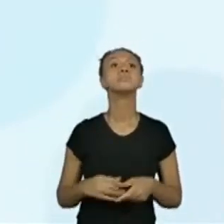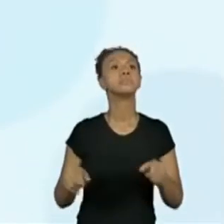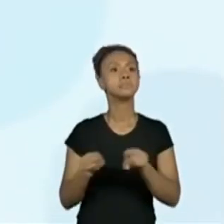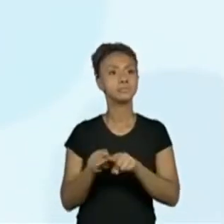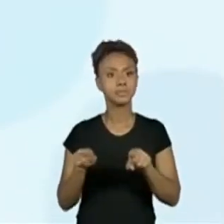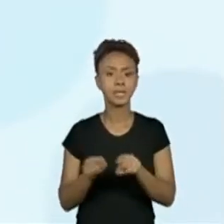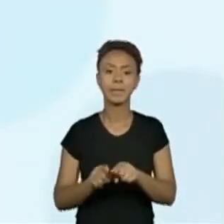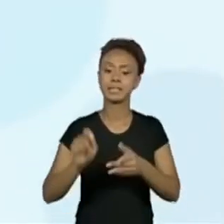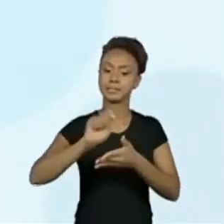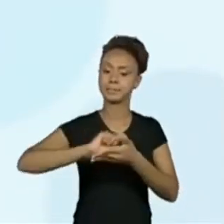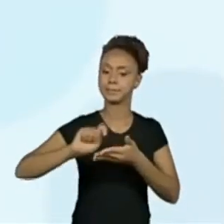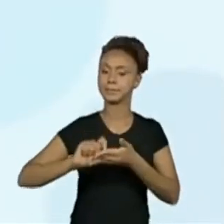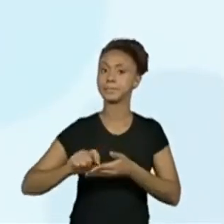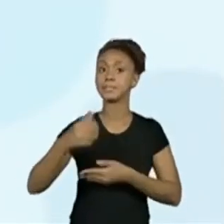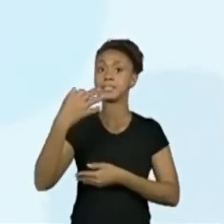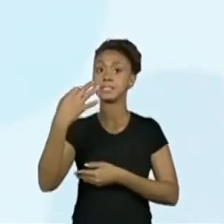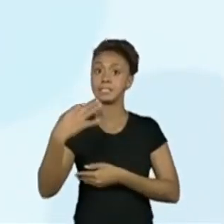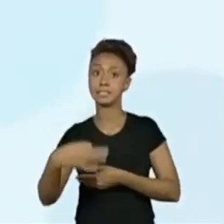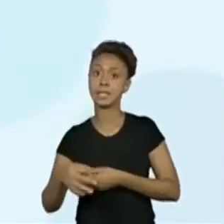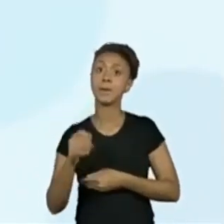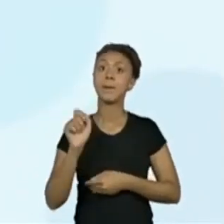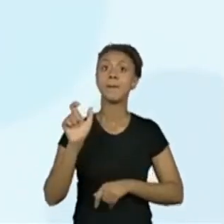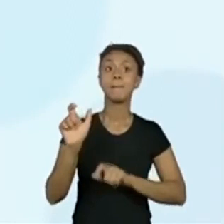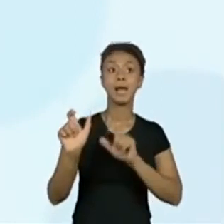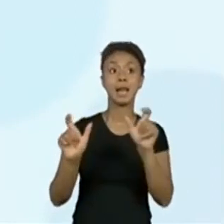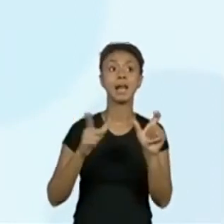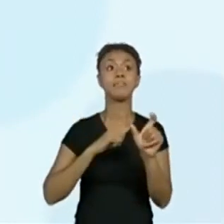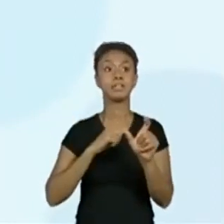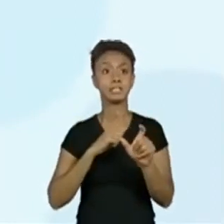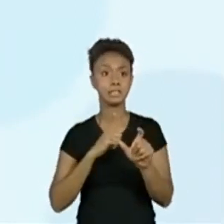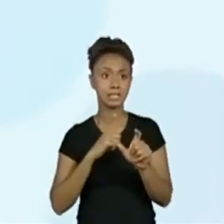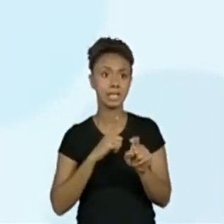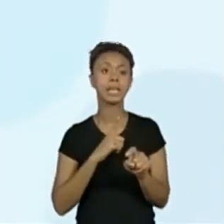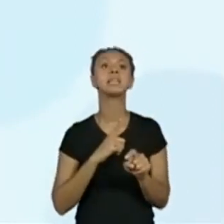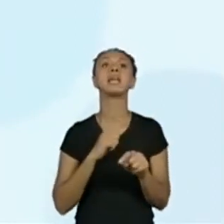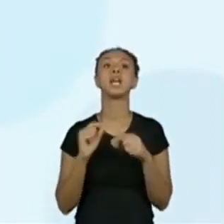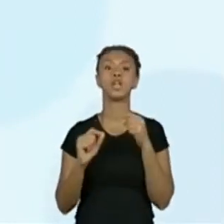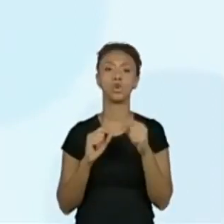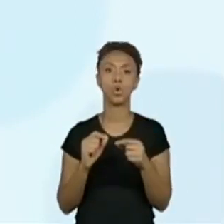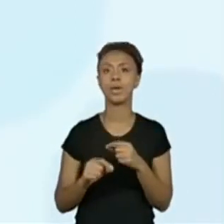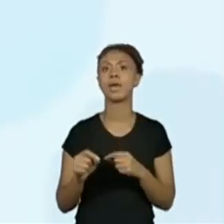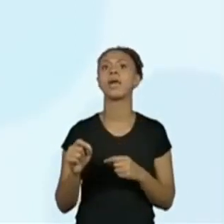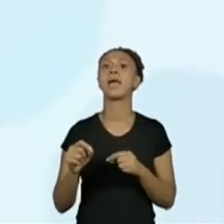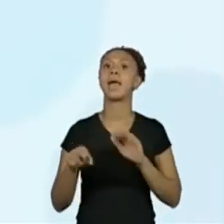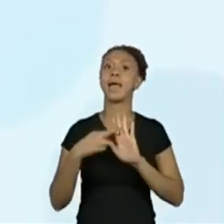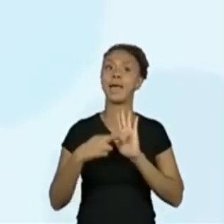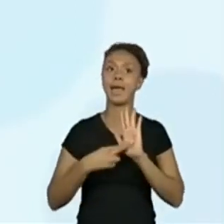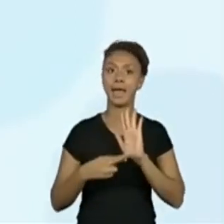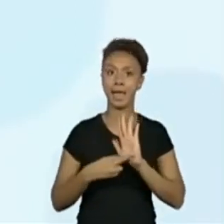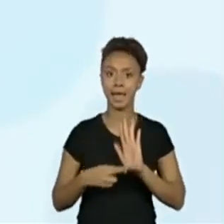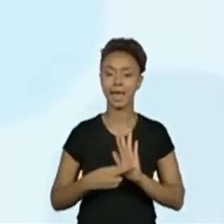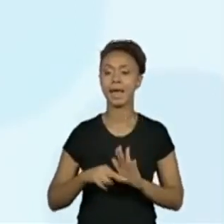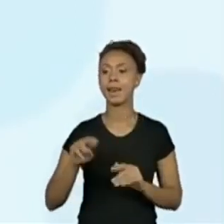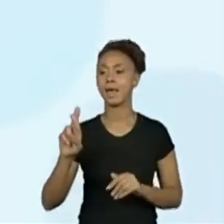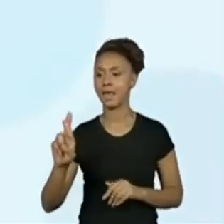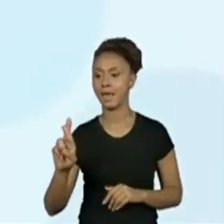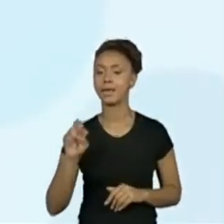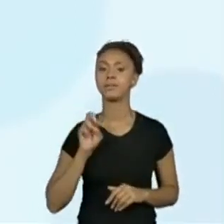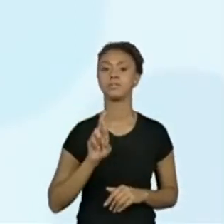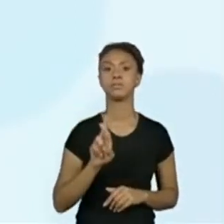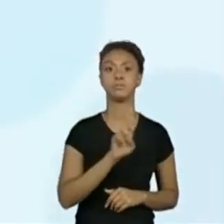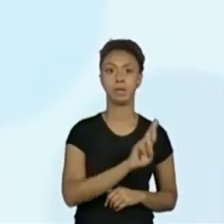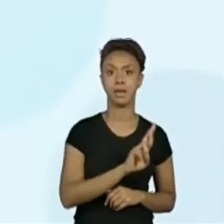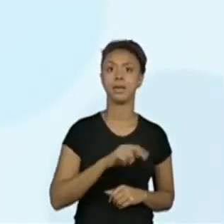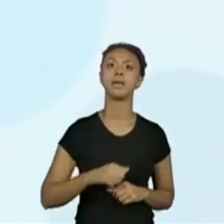corretamente palavras com correspondências regulares contextuais. R, dois R's, M antes de P e B,